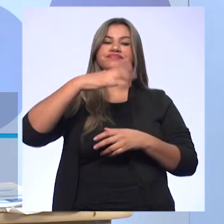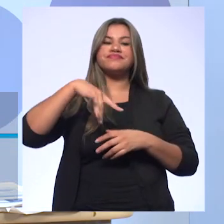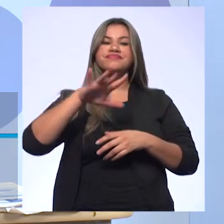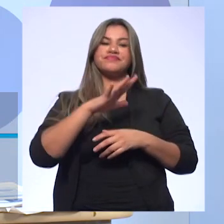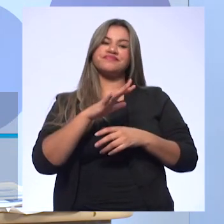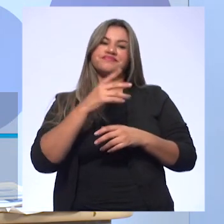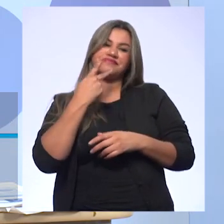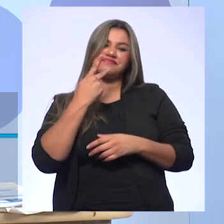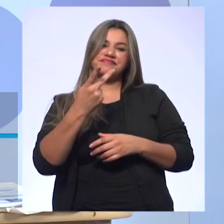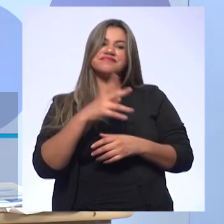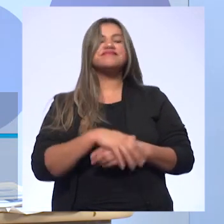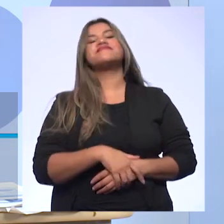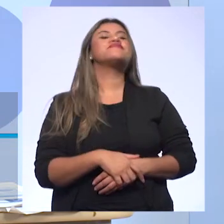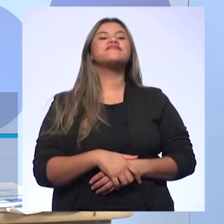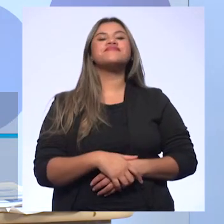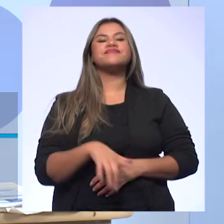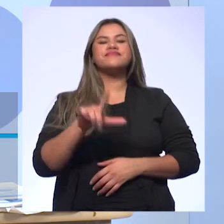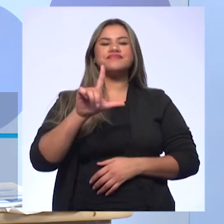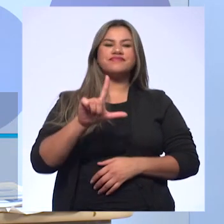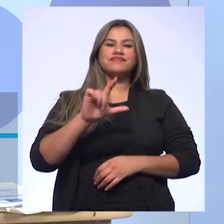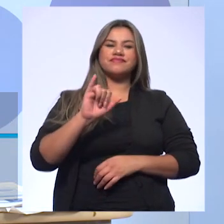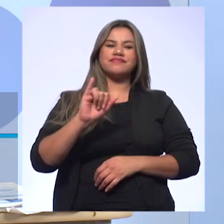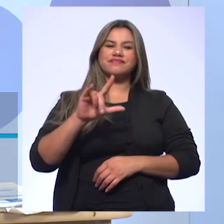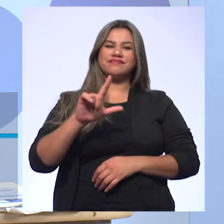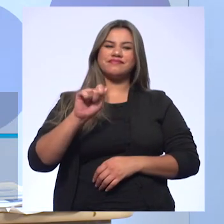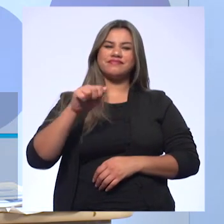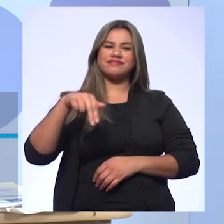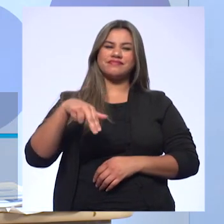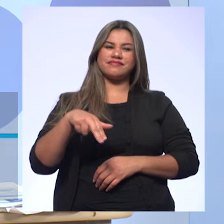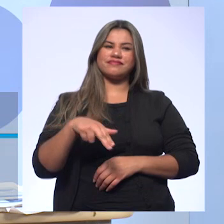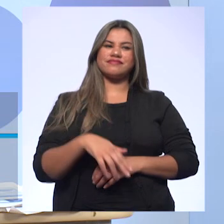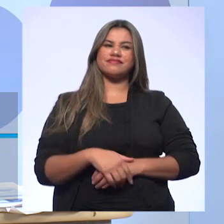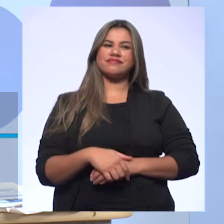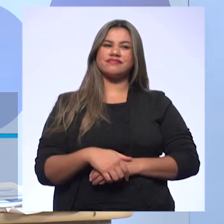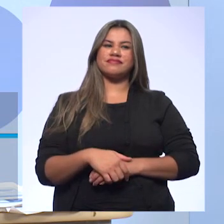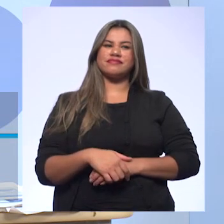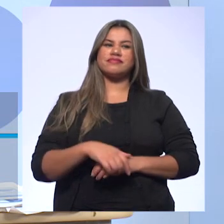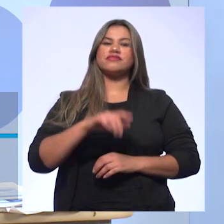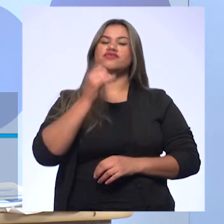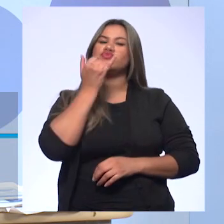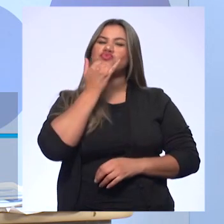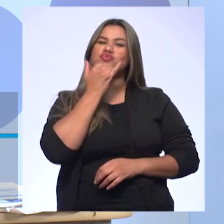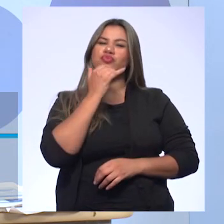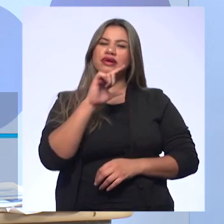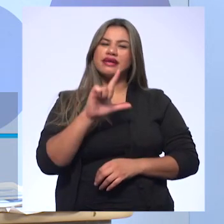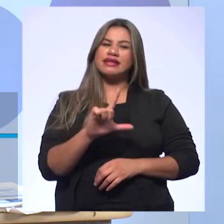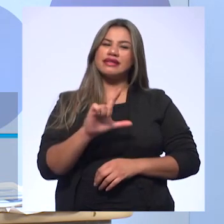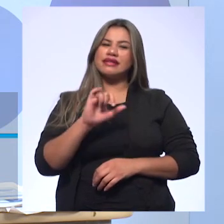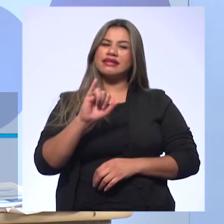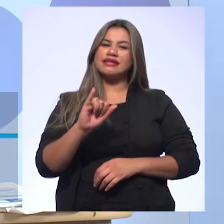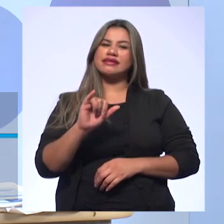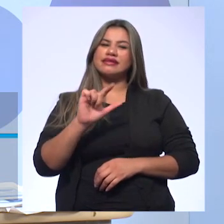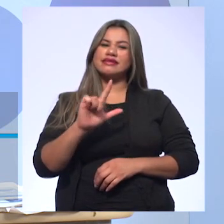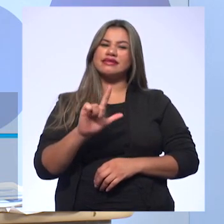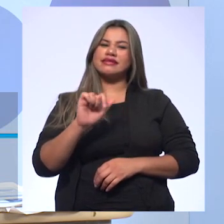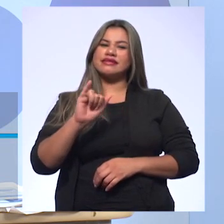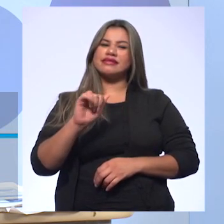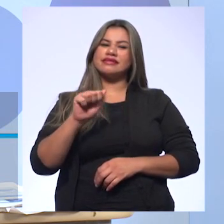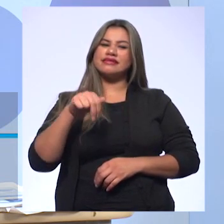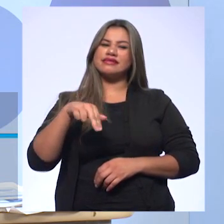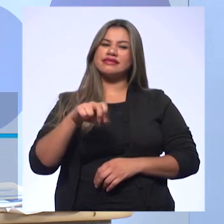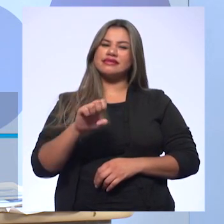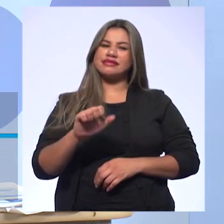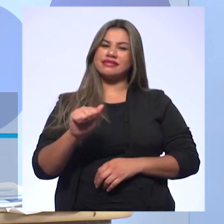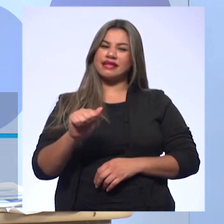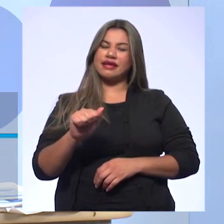Lilian, eu acho que é Lilian, tá? Não, é Liliana, que depois eu acho que é Fernandes. Legal. Ossos e